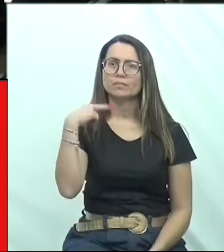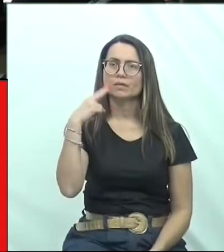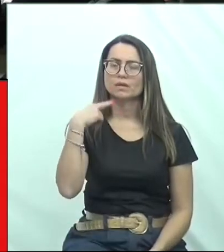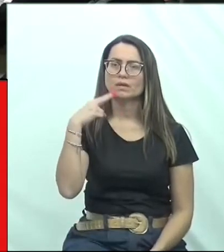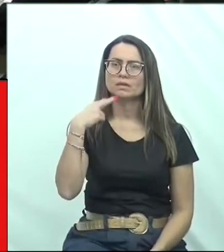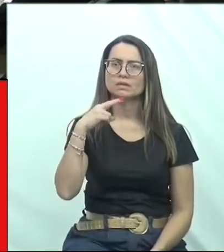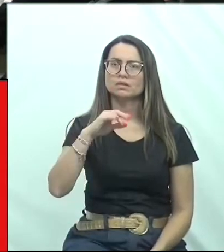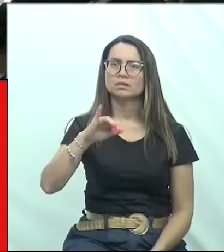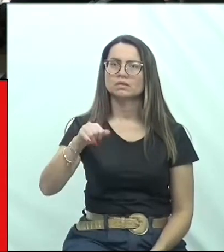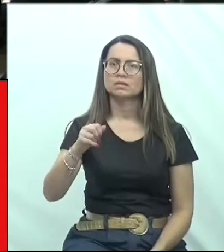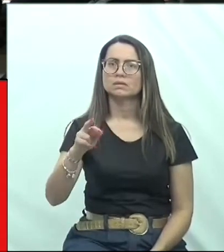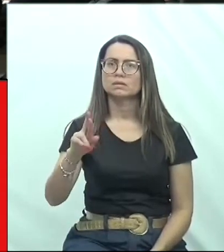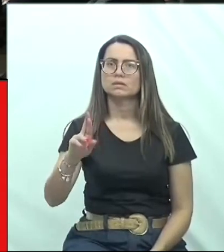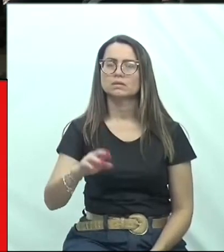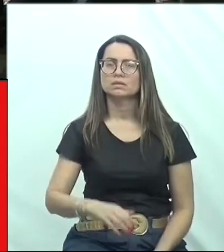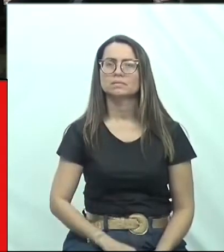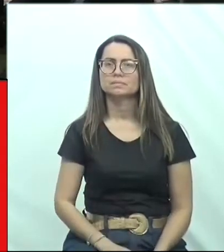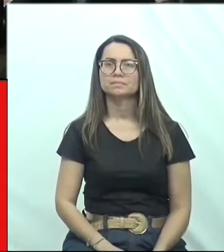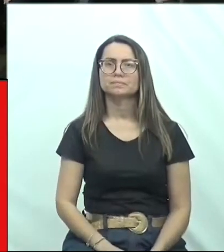Jair Alexandre.